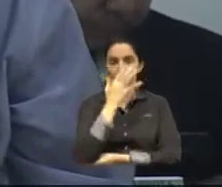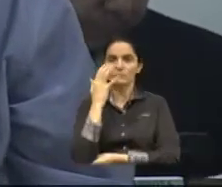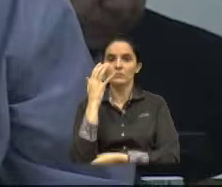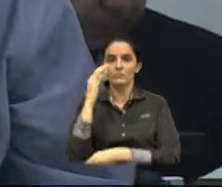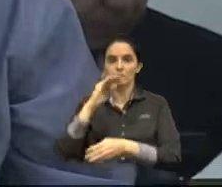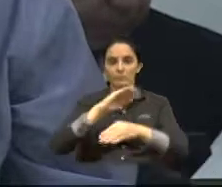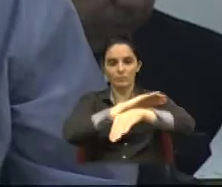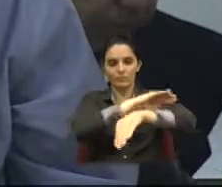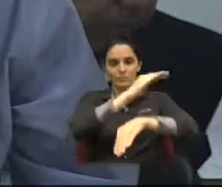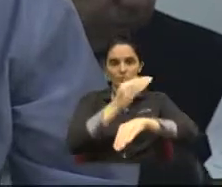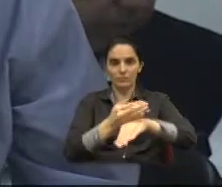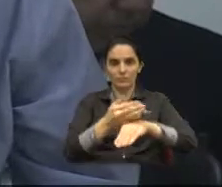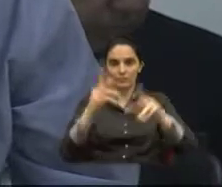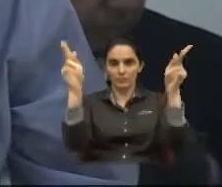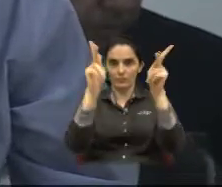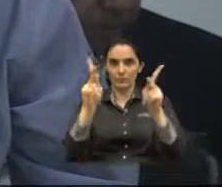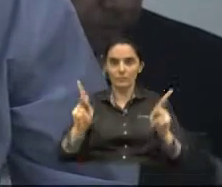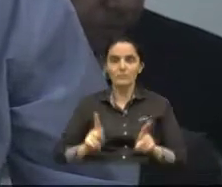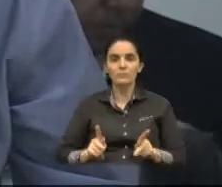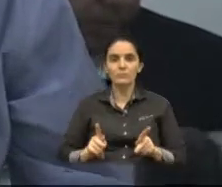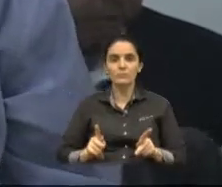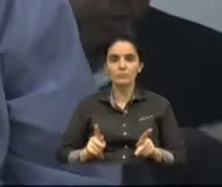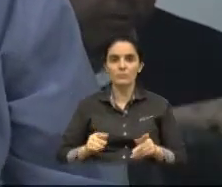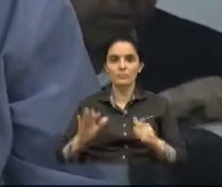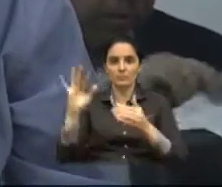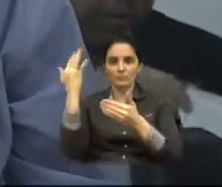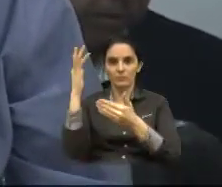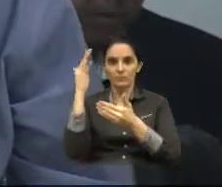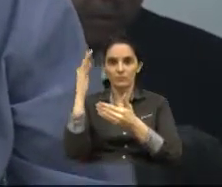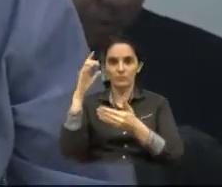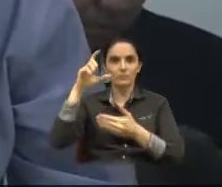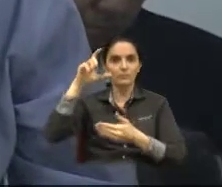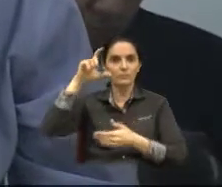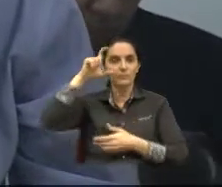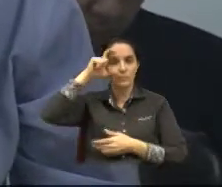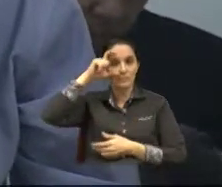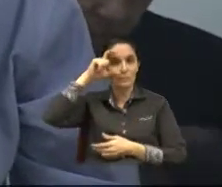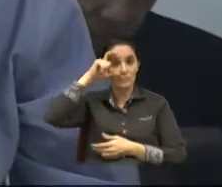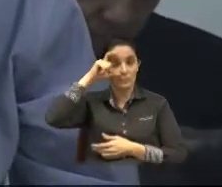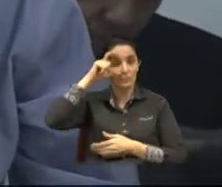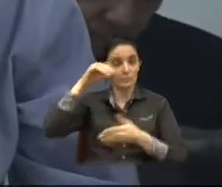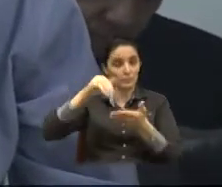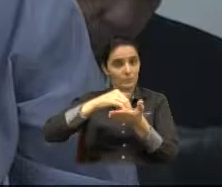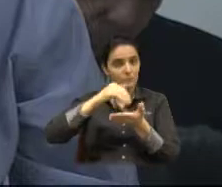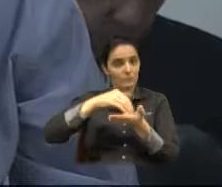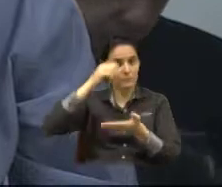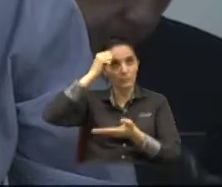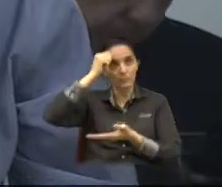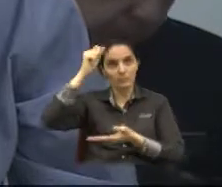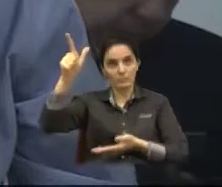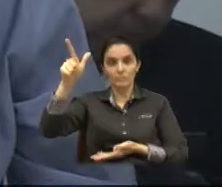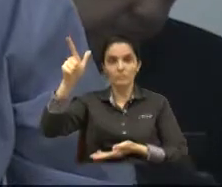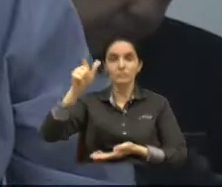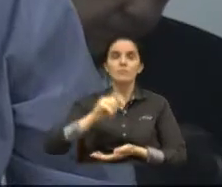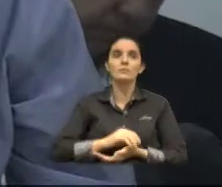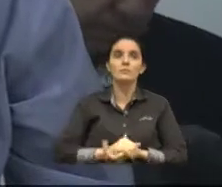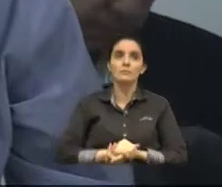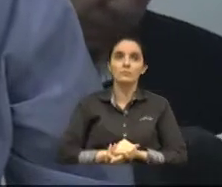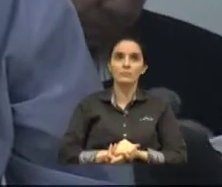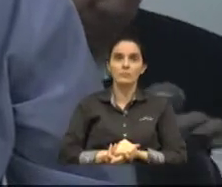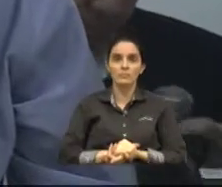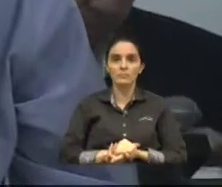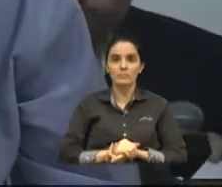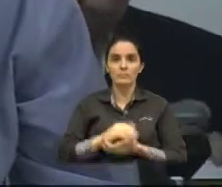E parabenizar o José Farid Zaini, nosso secretário de Cultura, e dar os parabéns por